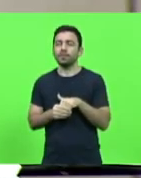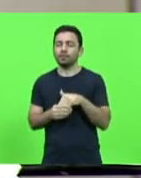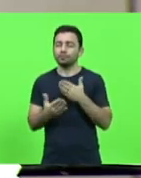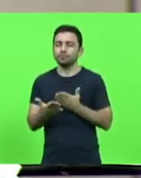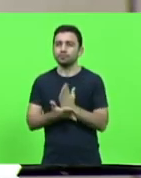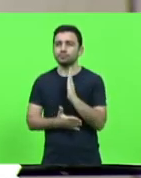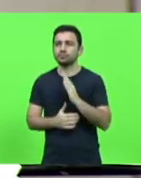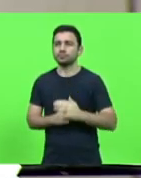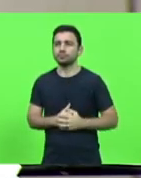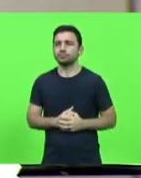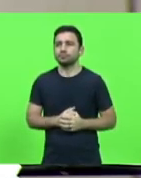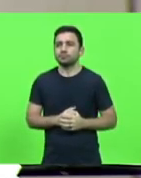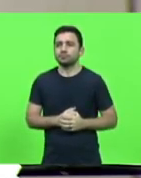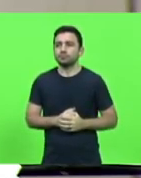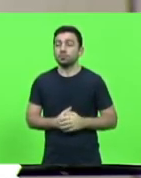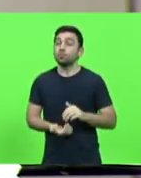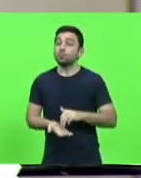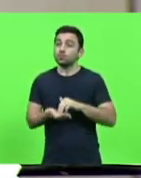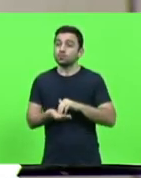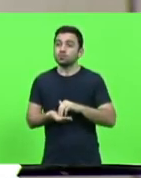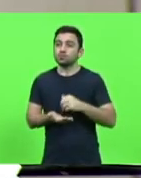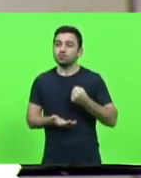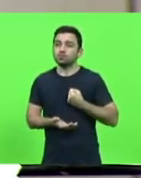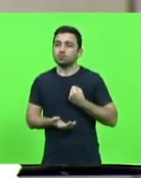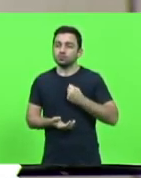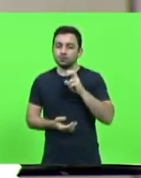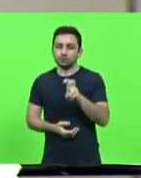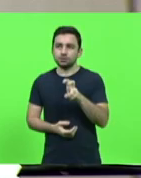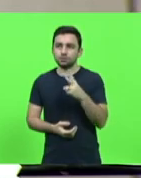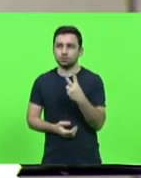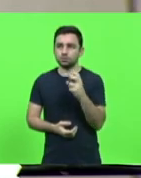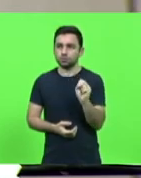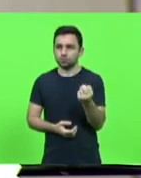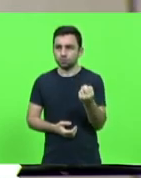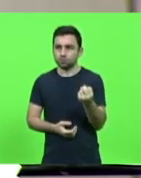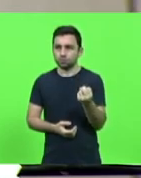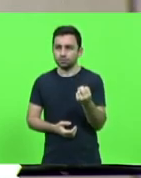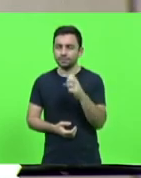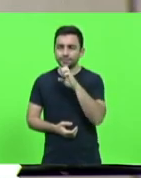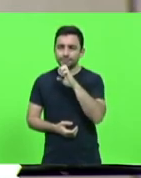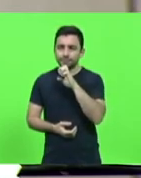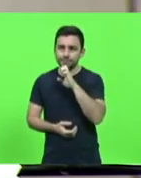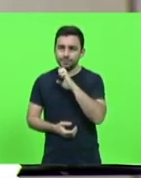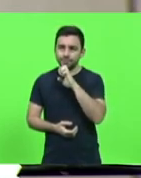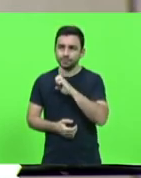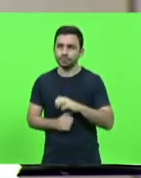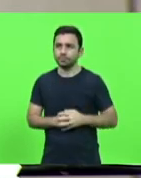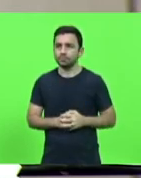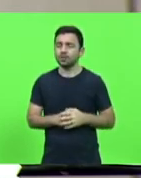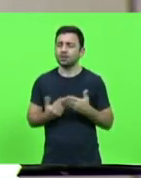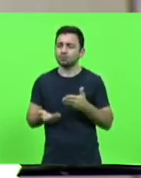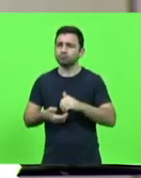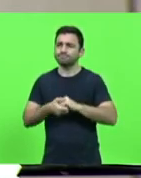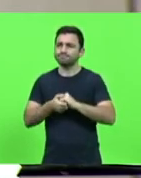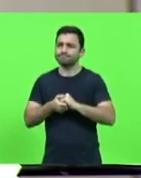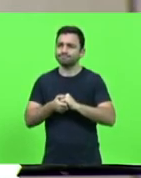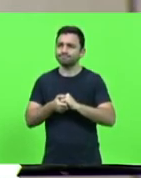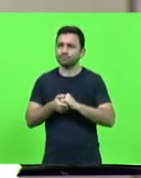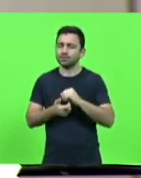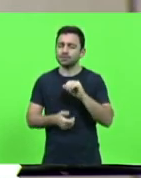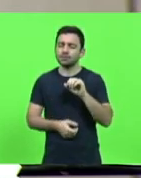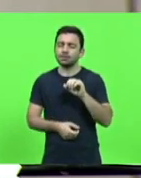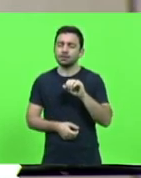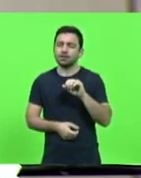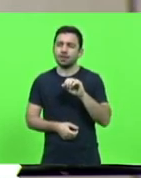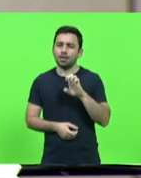Aprovado. Moção número 528, deputado Felipe Estevam, cumprimentando o sargento Elton Lucas